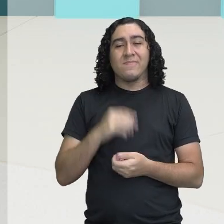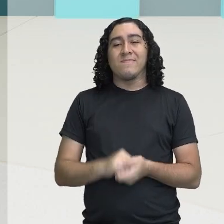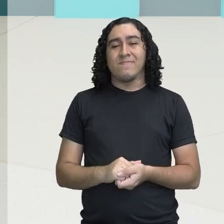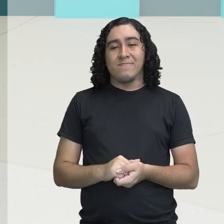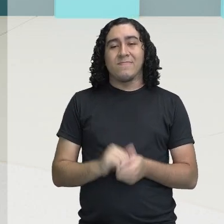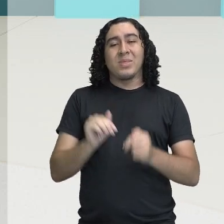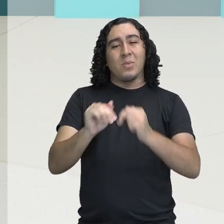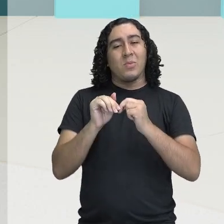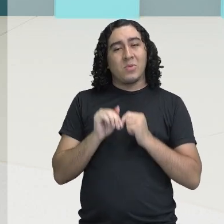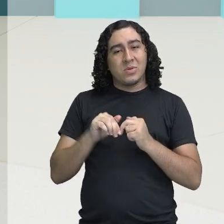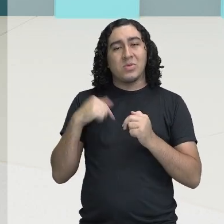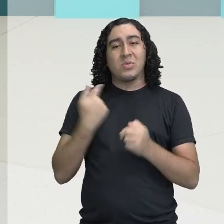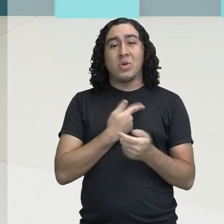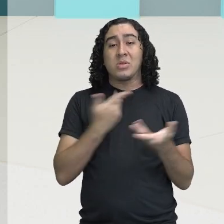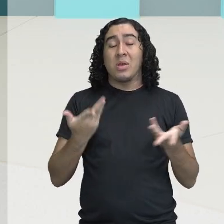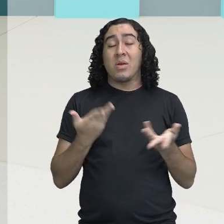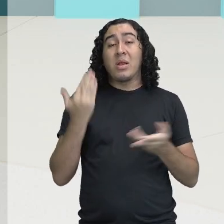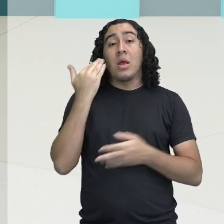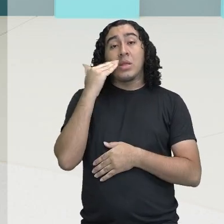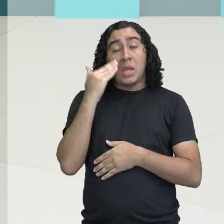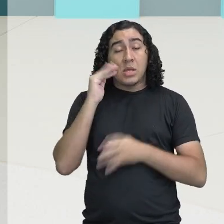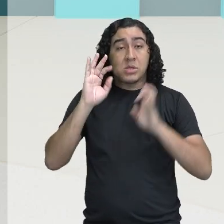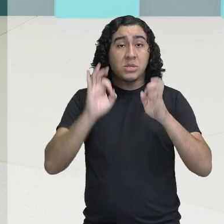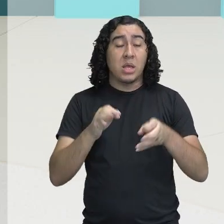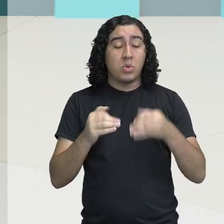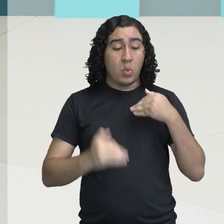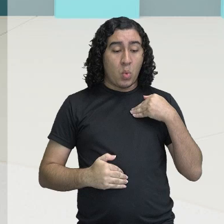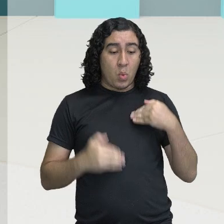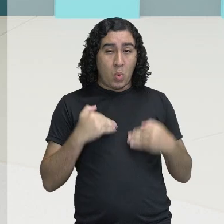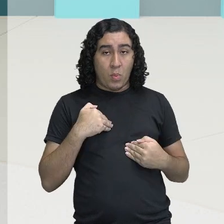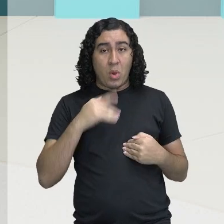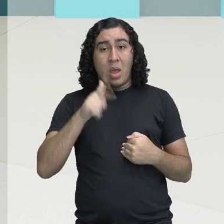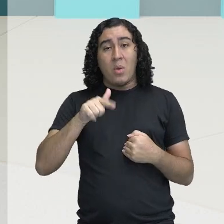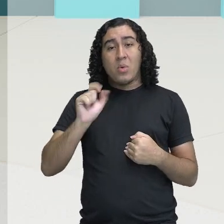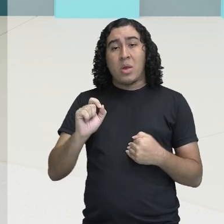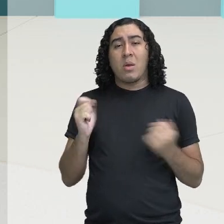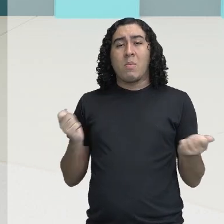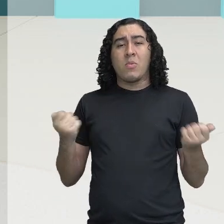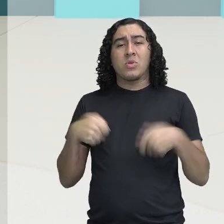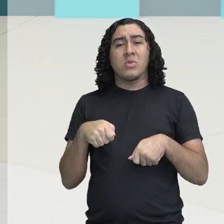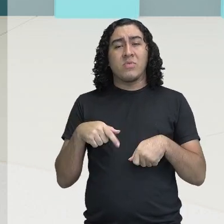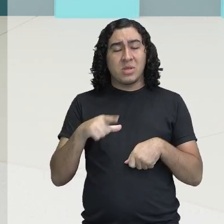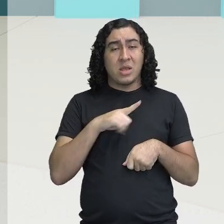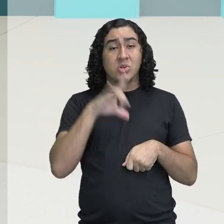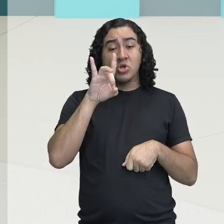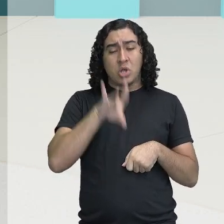dessa forma vamos compreendendo que o corpo ele é para além dessa